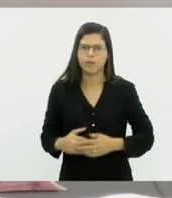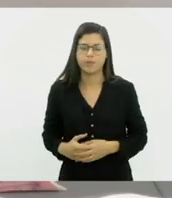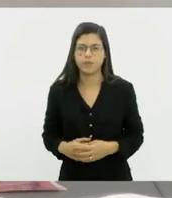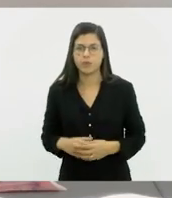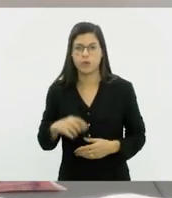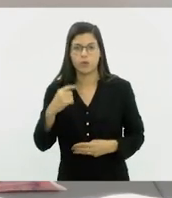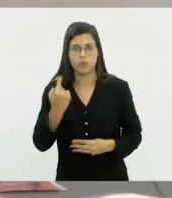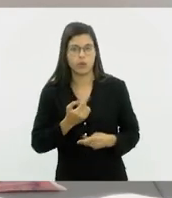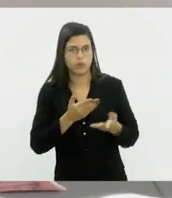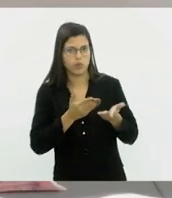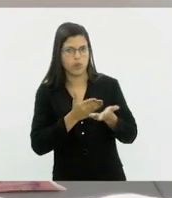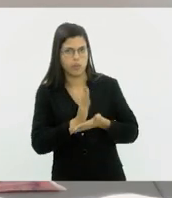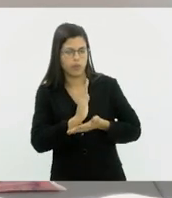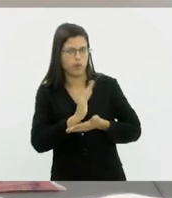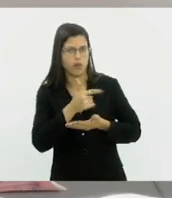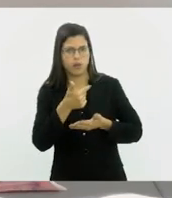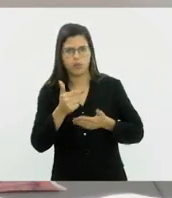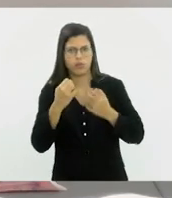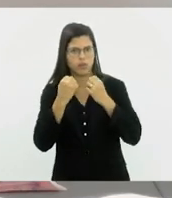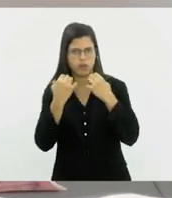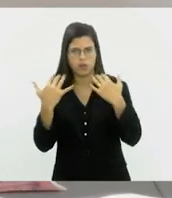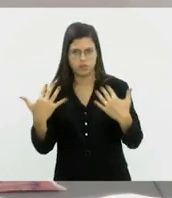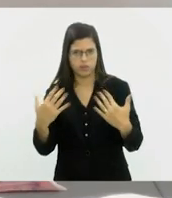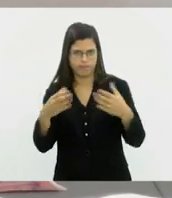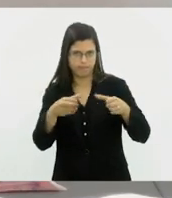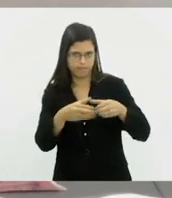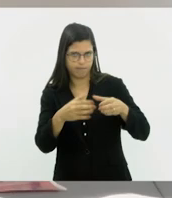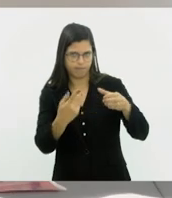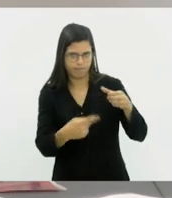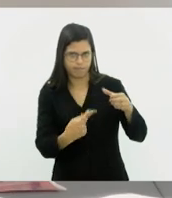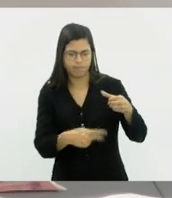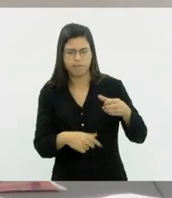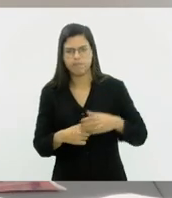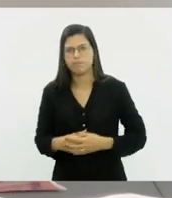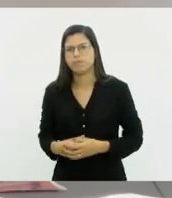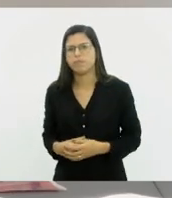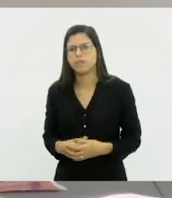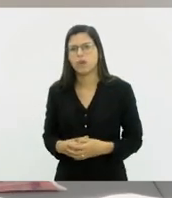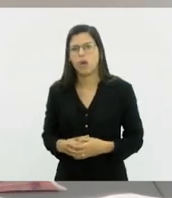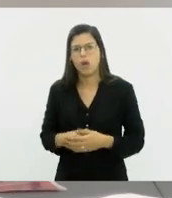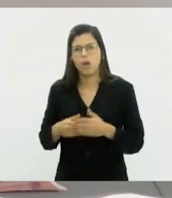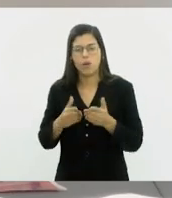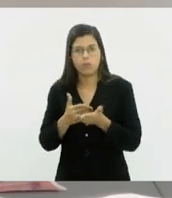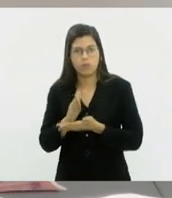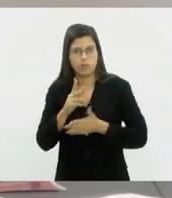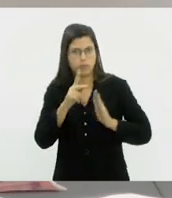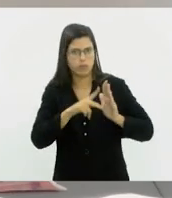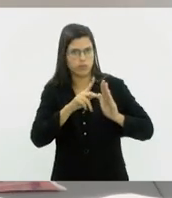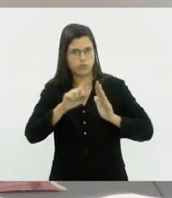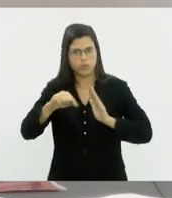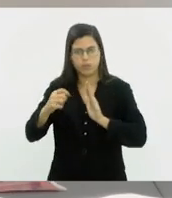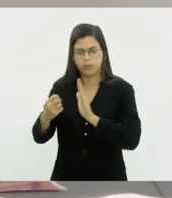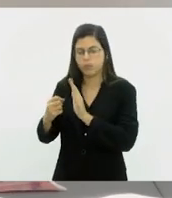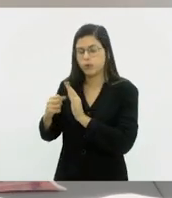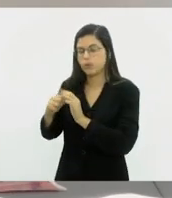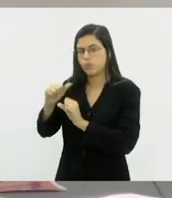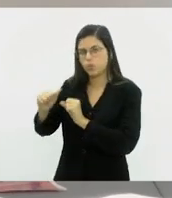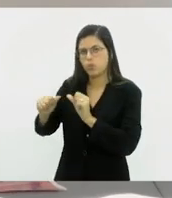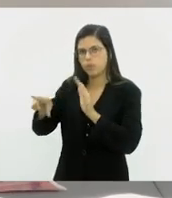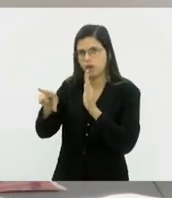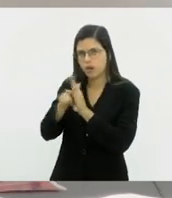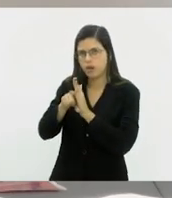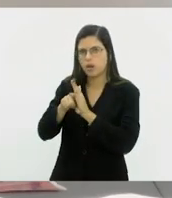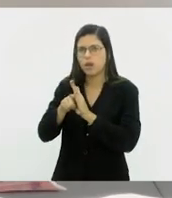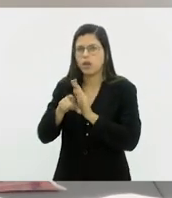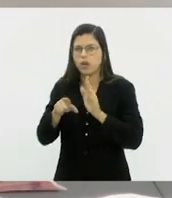nós aprovamos em outras audiências dessa comissão aprovamos o projeto que depois virou lei cannabis medicinal